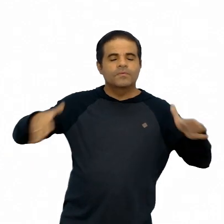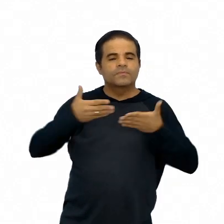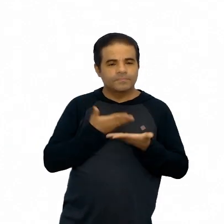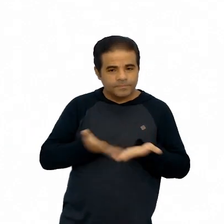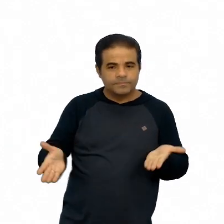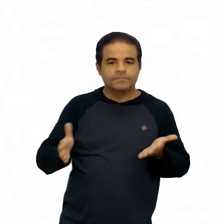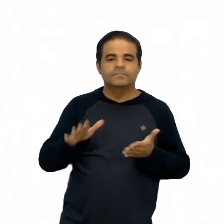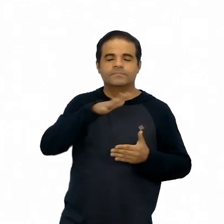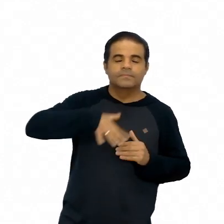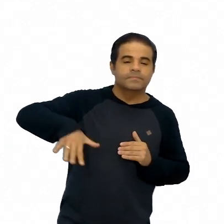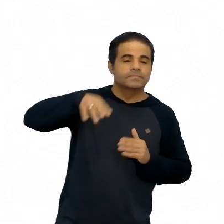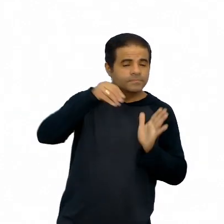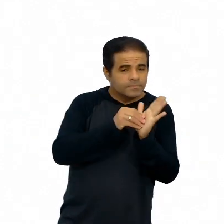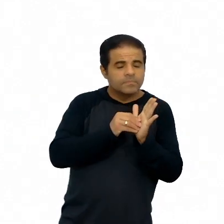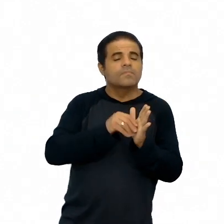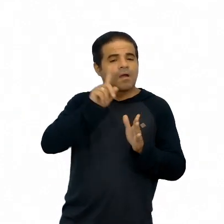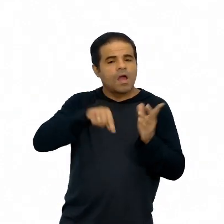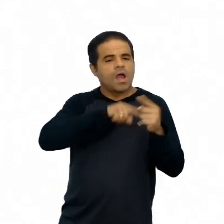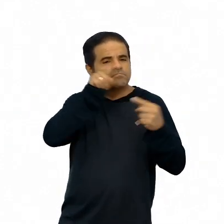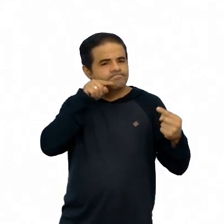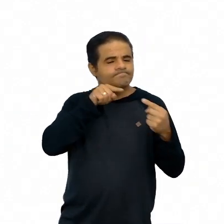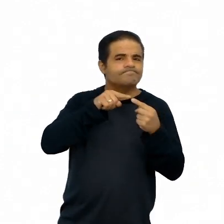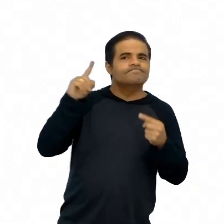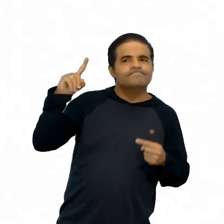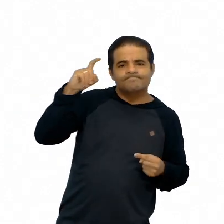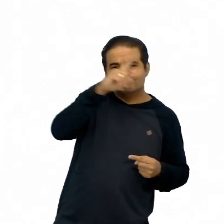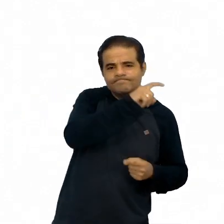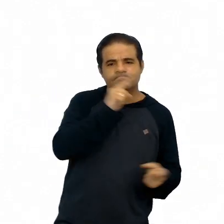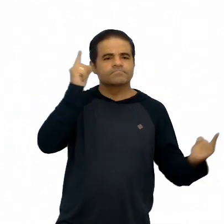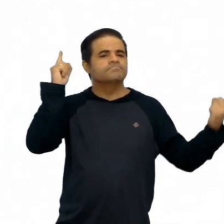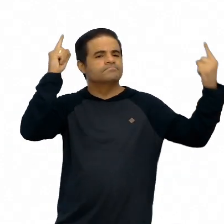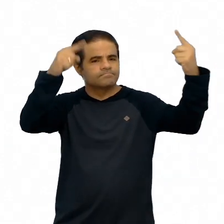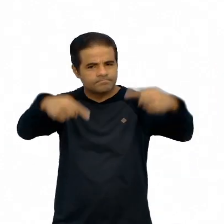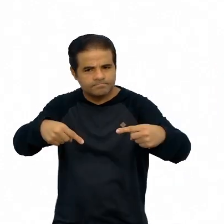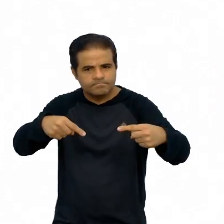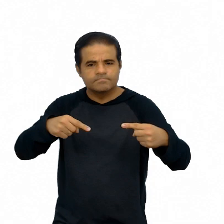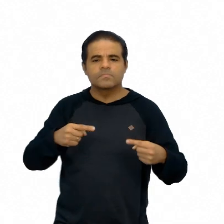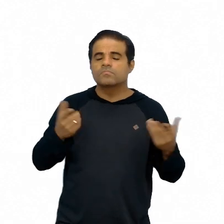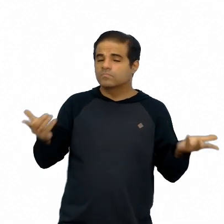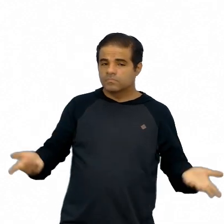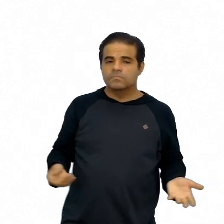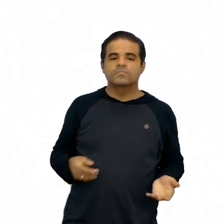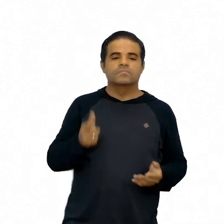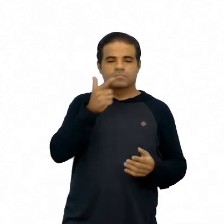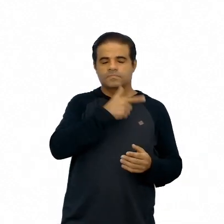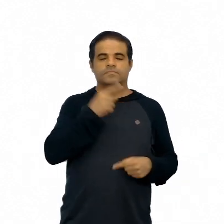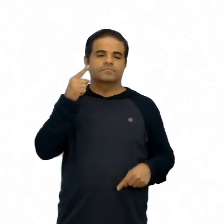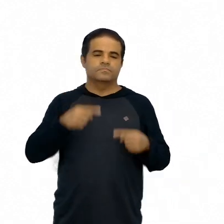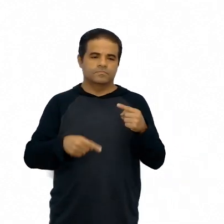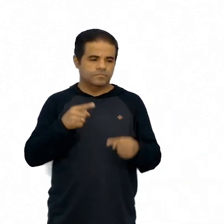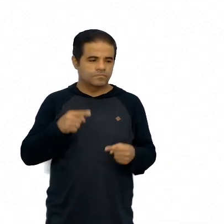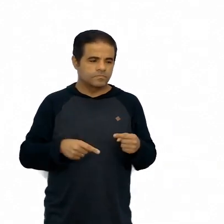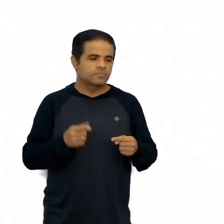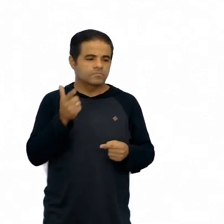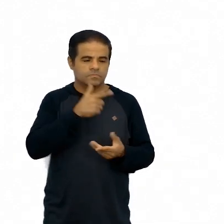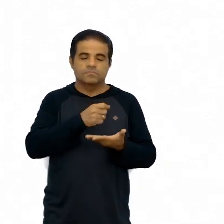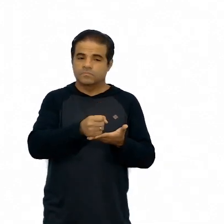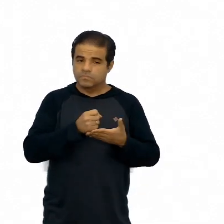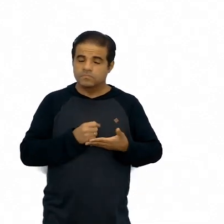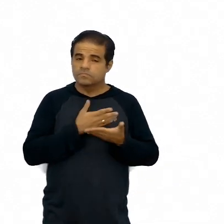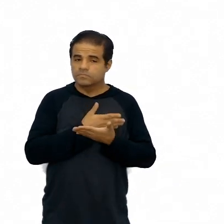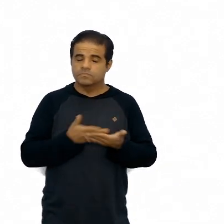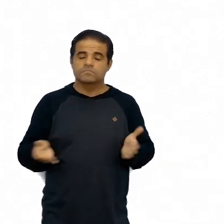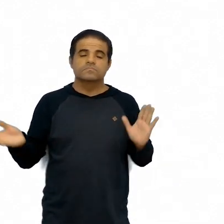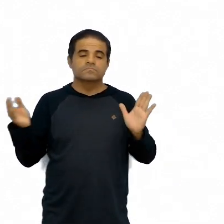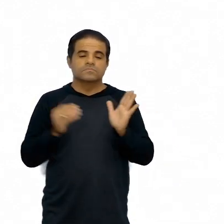não consegue avançar, quais são os obstáculos que ele está enfrentando neste momento, né? Então, a gente conseguiu discutir um pouquinho, eu trouxe para vocês o